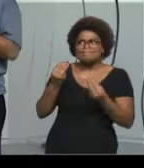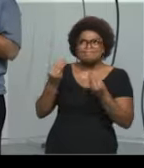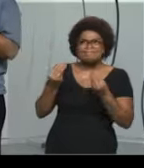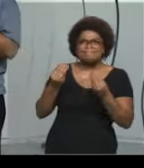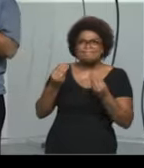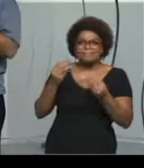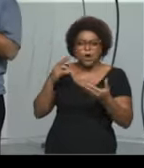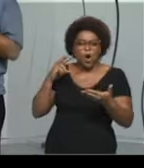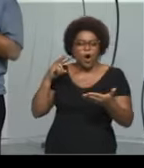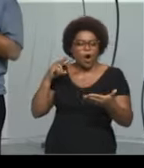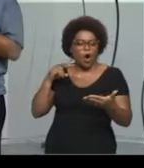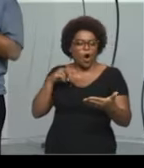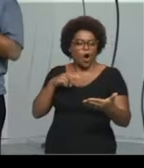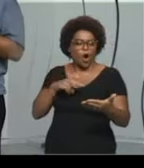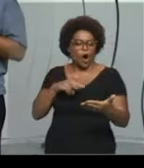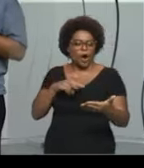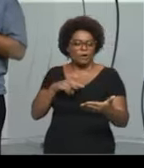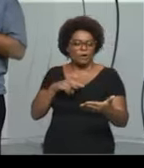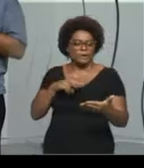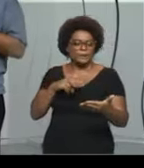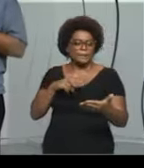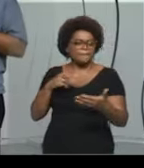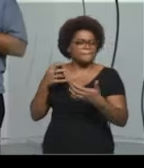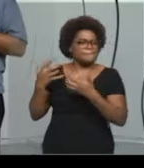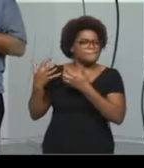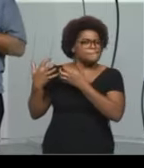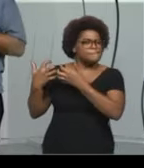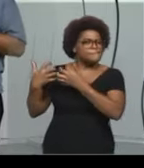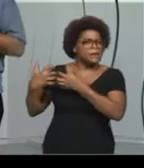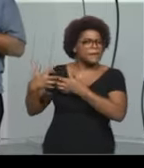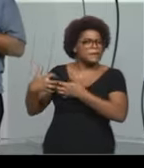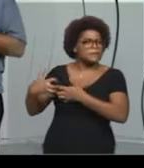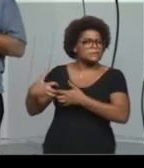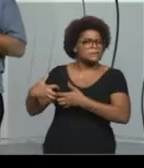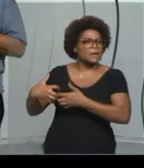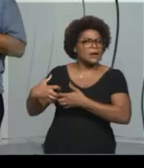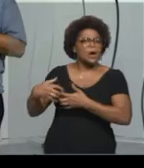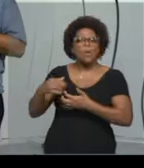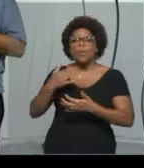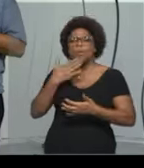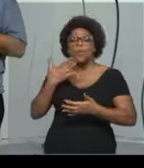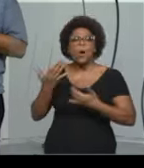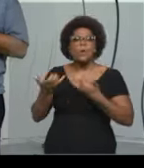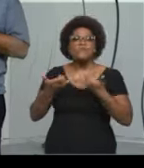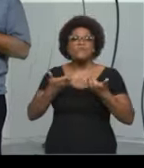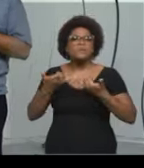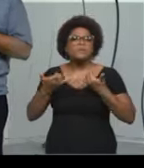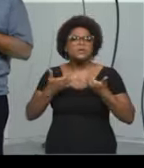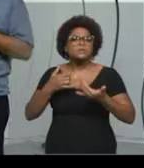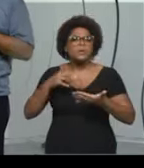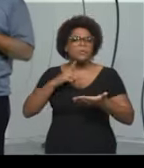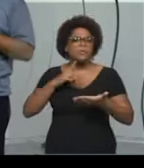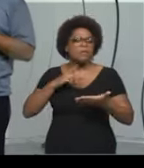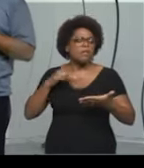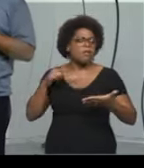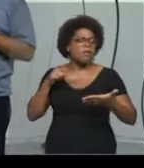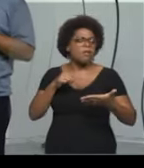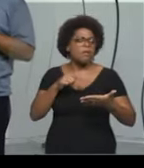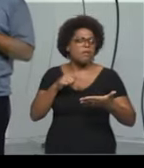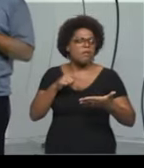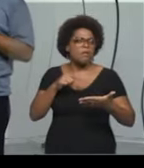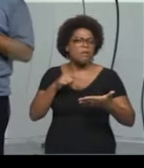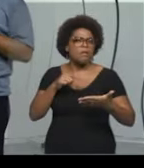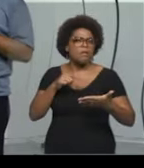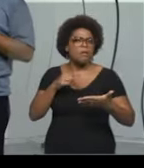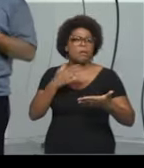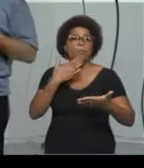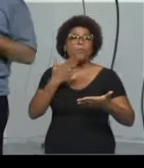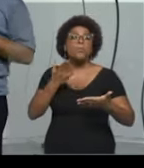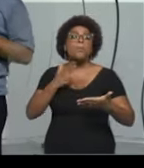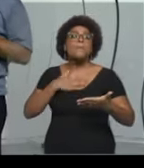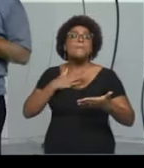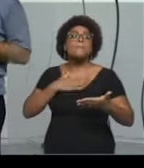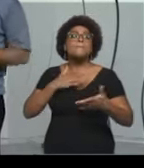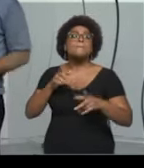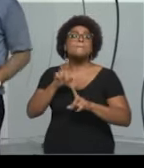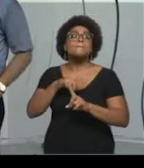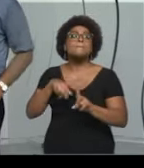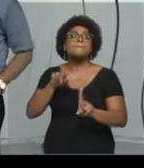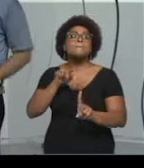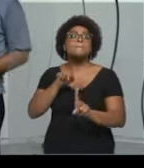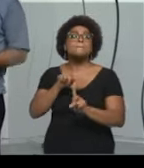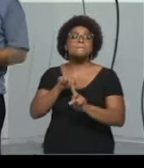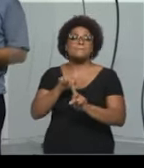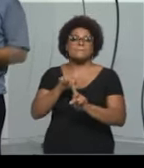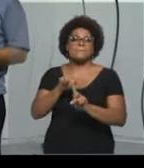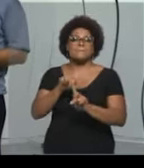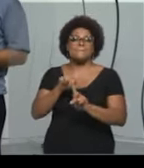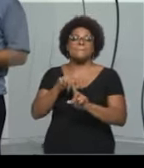pensa. Raciocina, o que eu tenho? Quais são os dados que eu tenho? Onde que eu quero chegar? Então, a minha defesa é